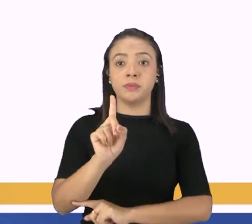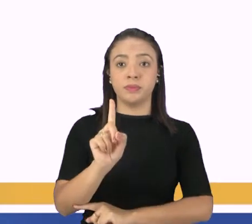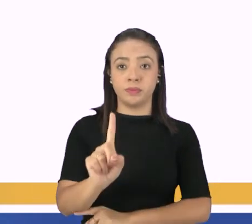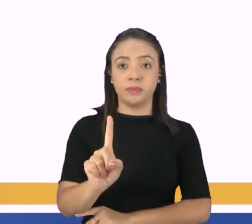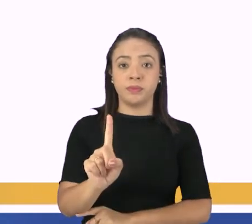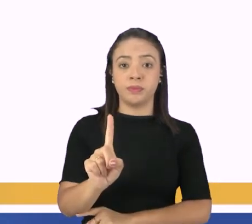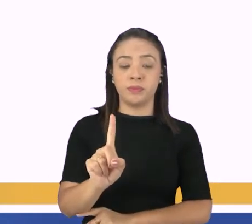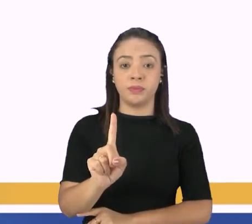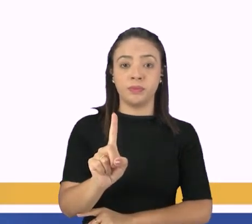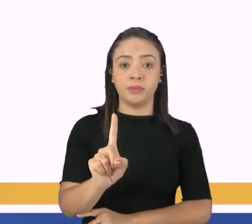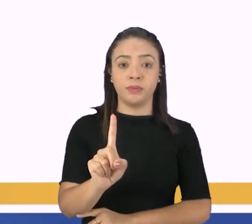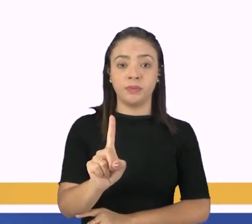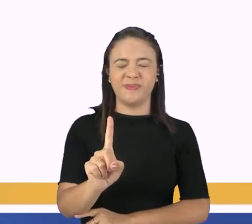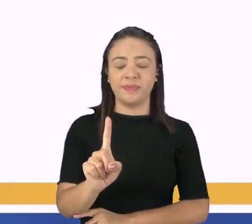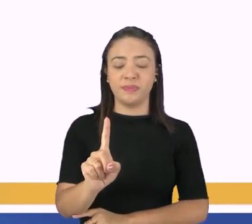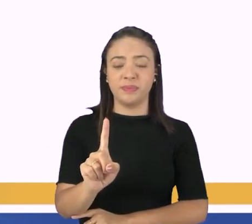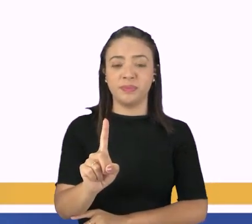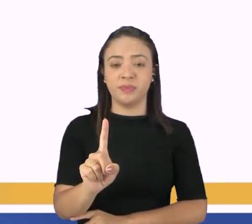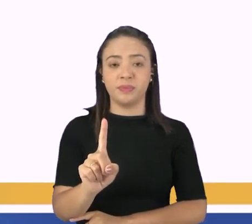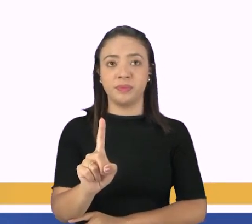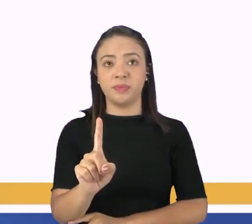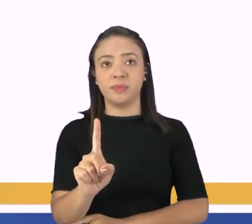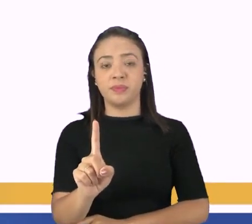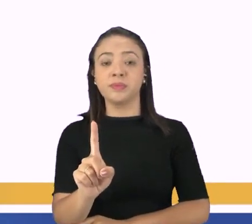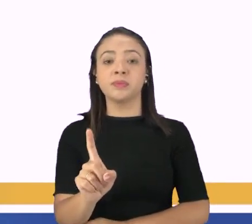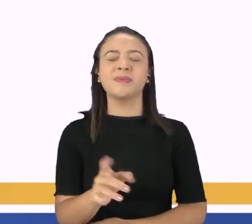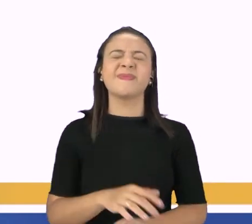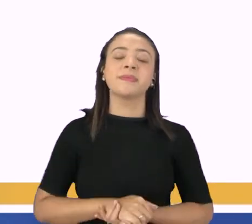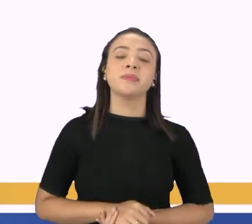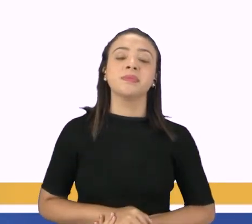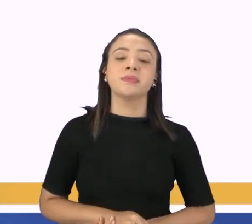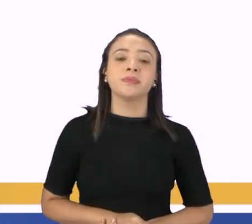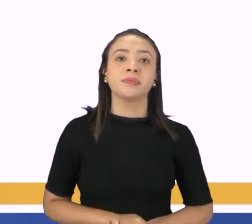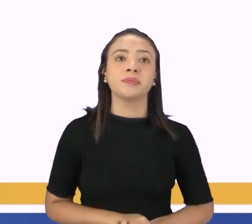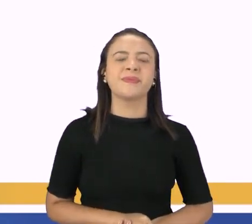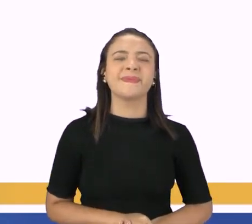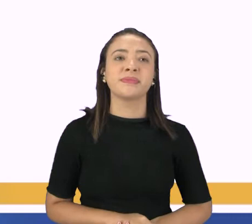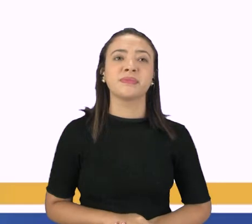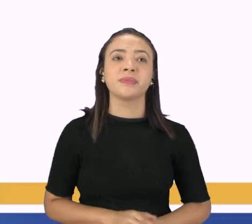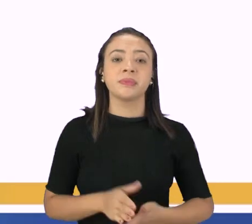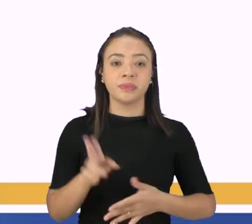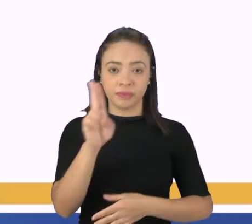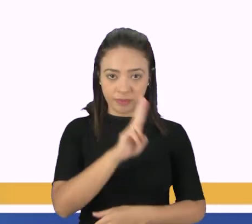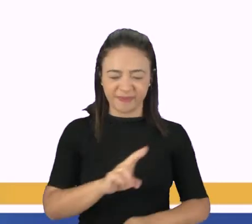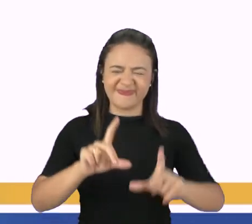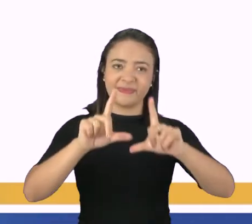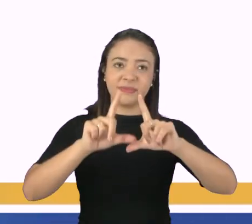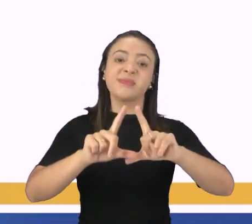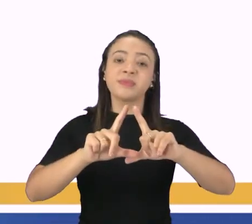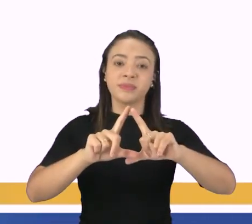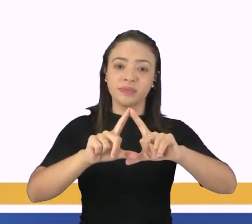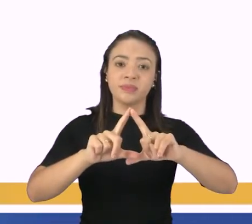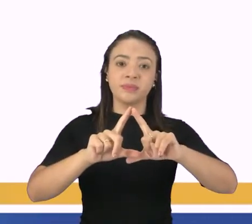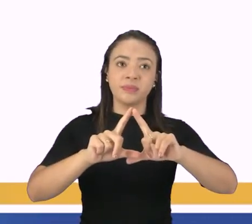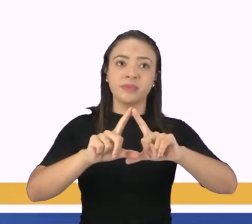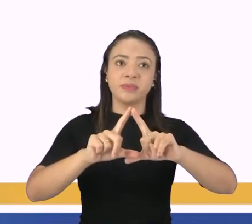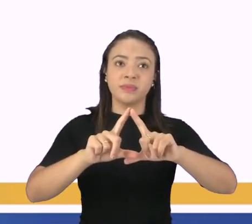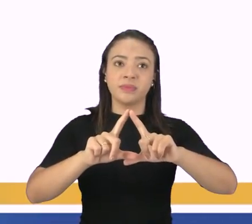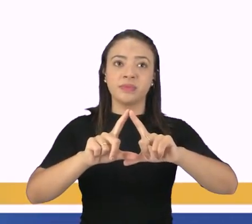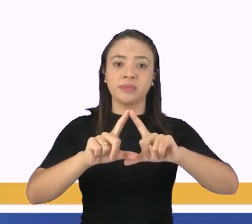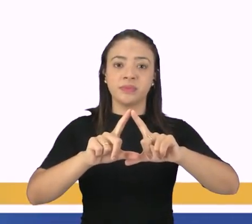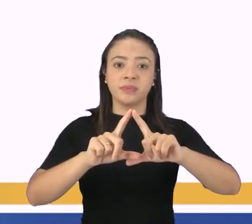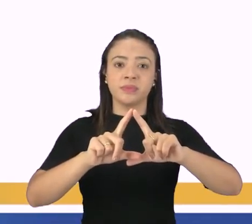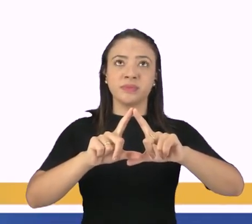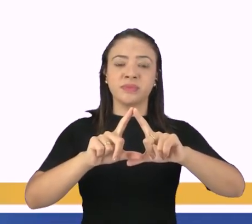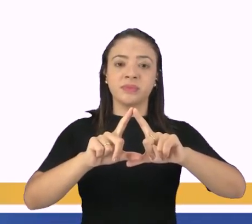termo independente, sem variável, é igual a 1 positivo. Então, agora, colocando isso na fórmula aí do